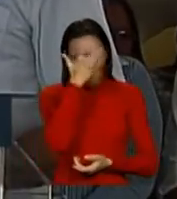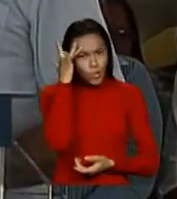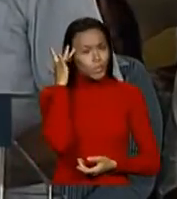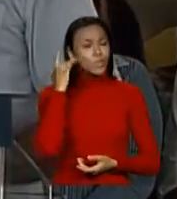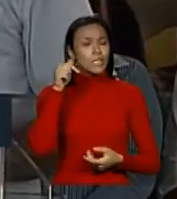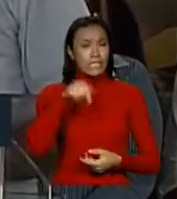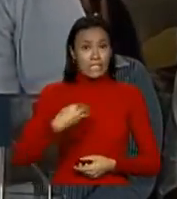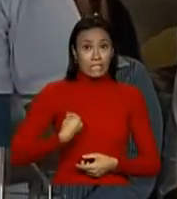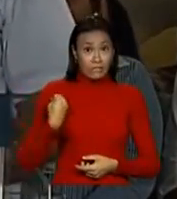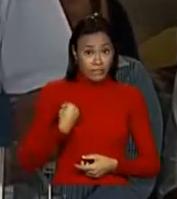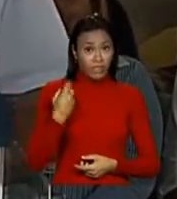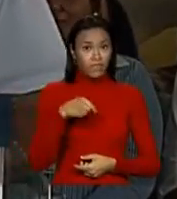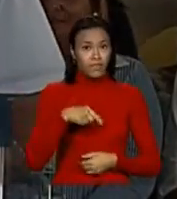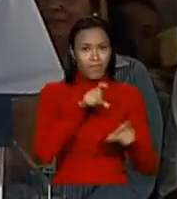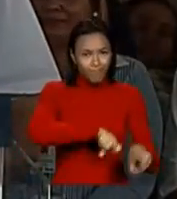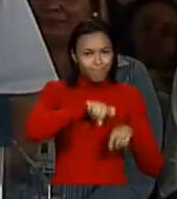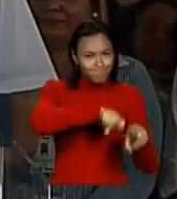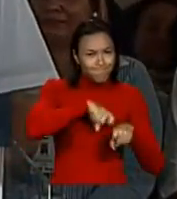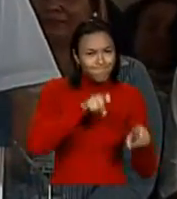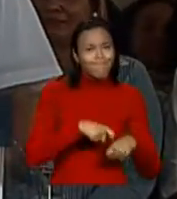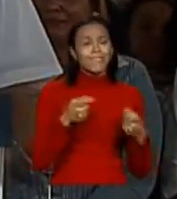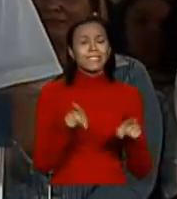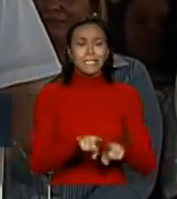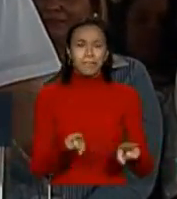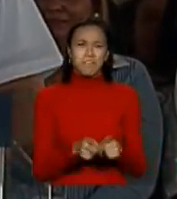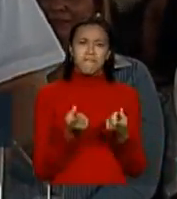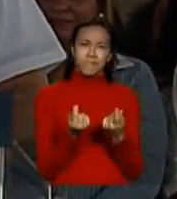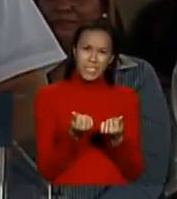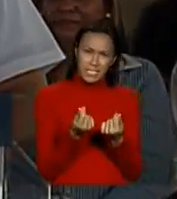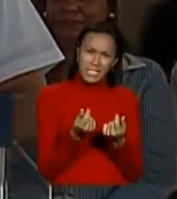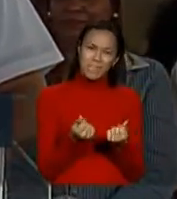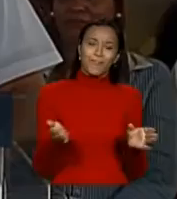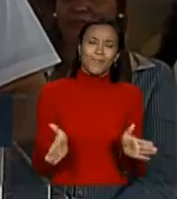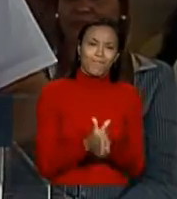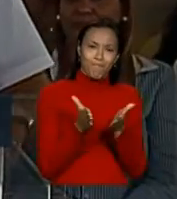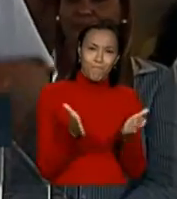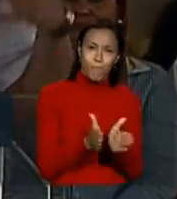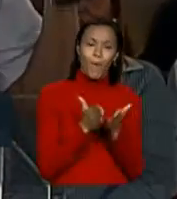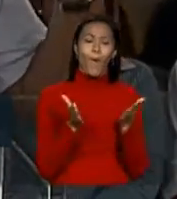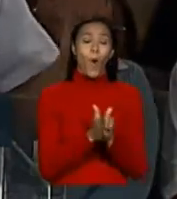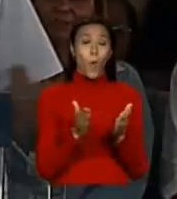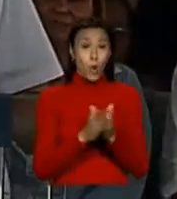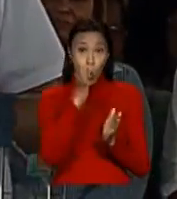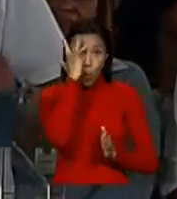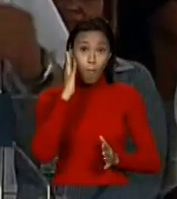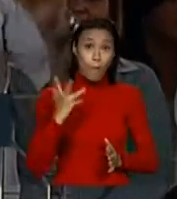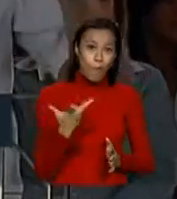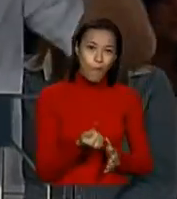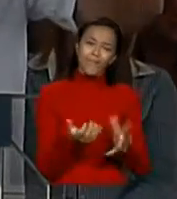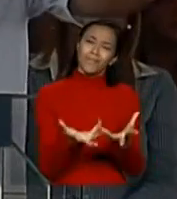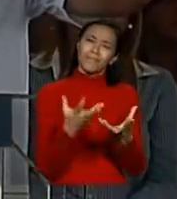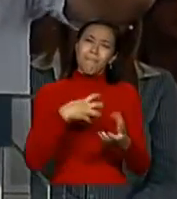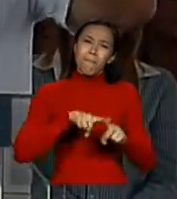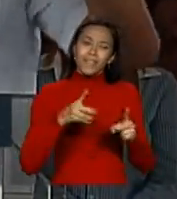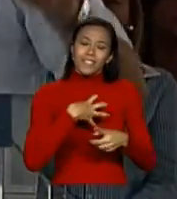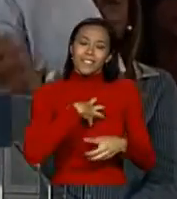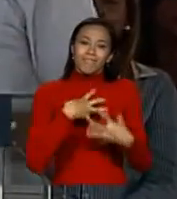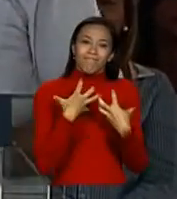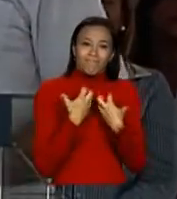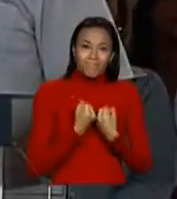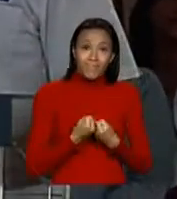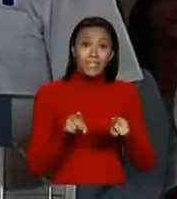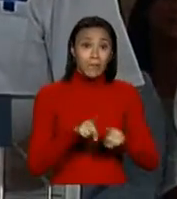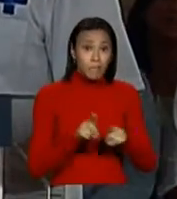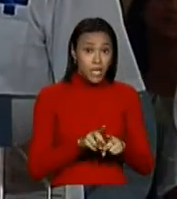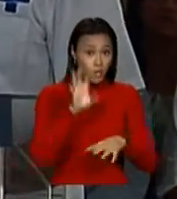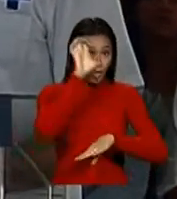região Rural economicamente bastante empobrecida com povo bastante acolhedor e um estado lá na